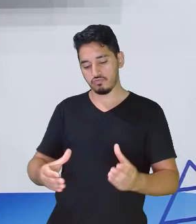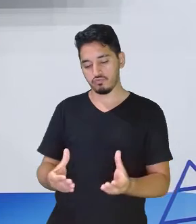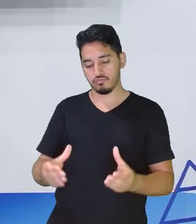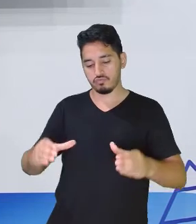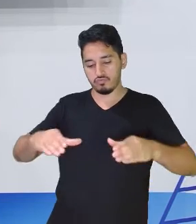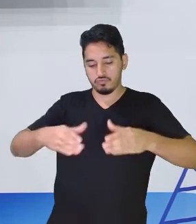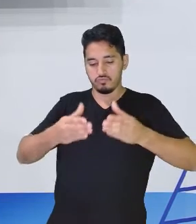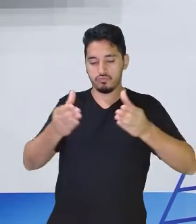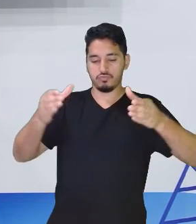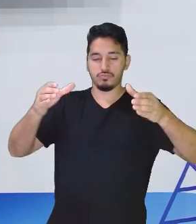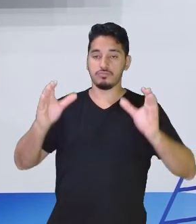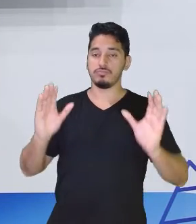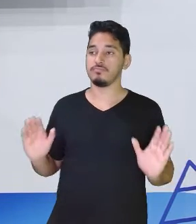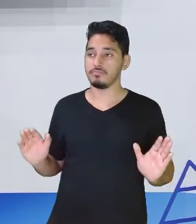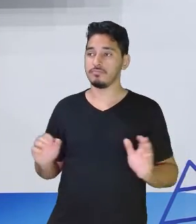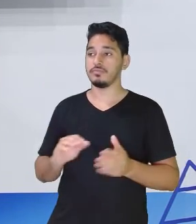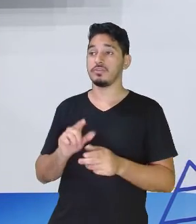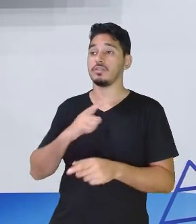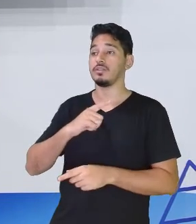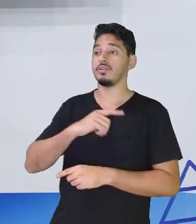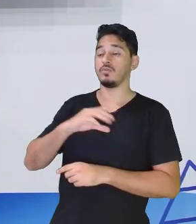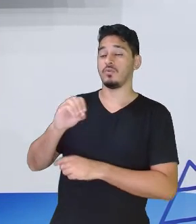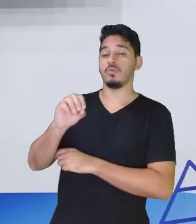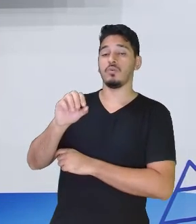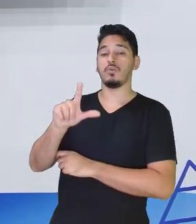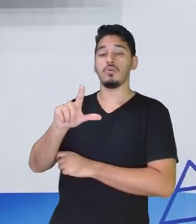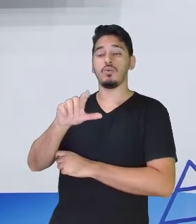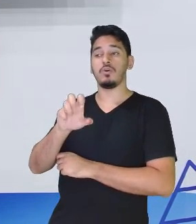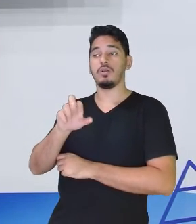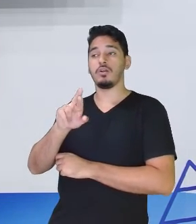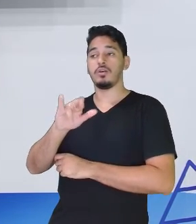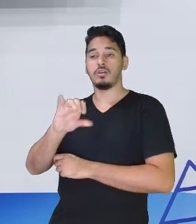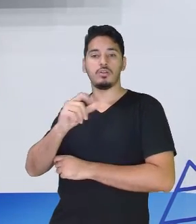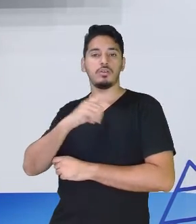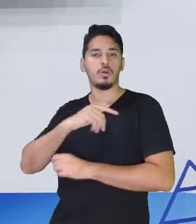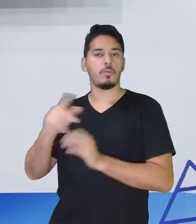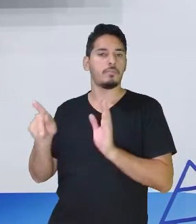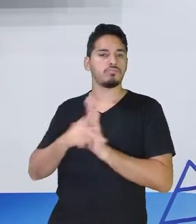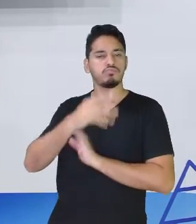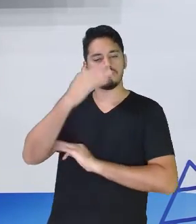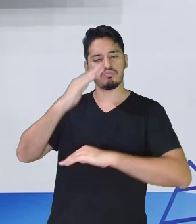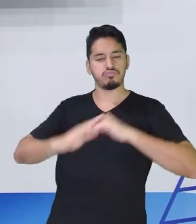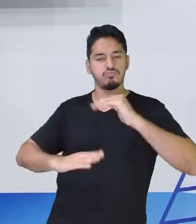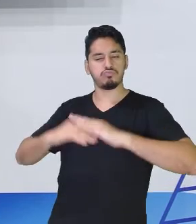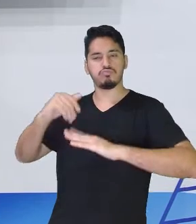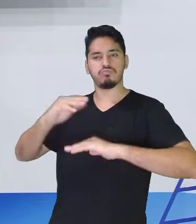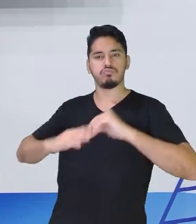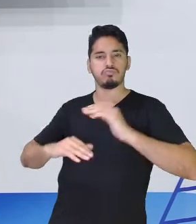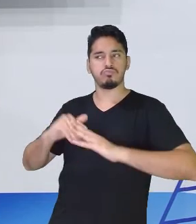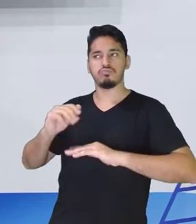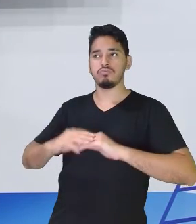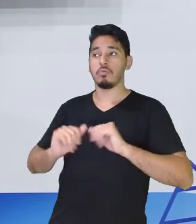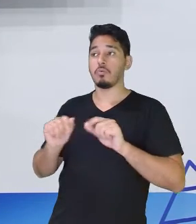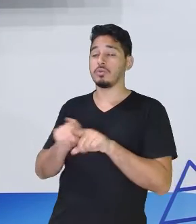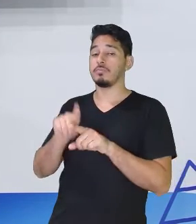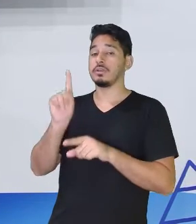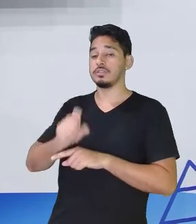de cerâmica. O oleiro, né, que é aquela pessoa que trabalha, que também pode ser chamado de